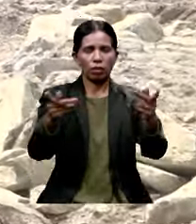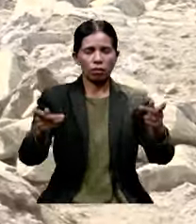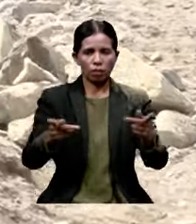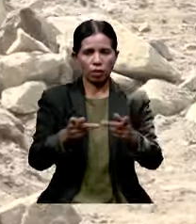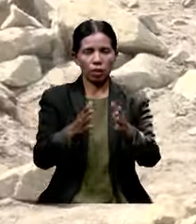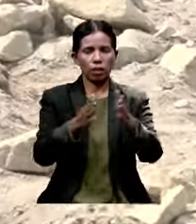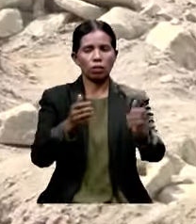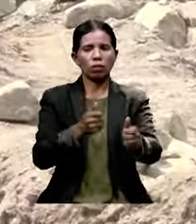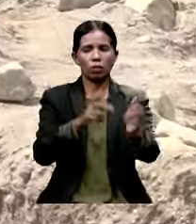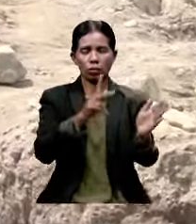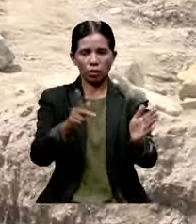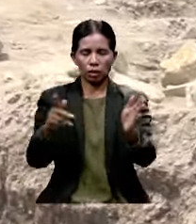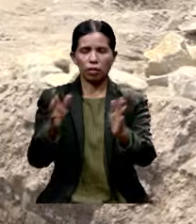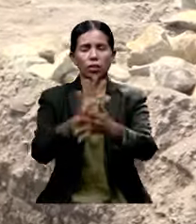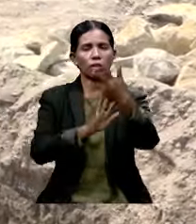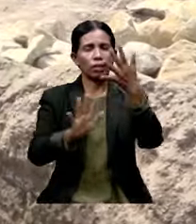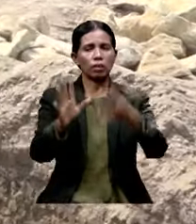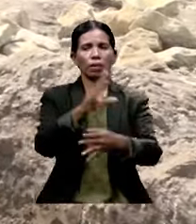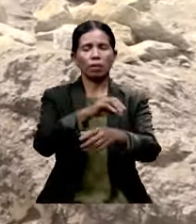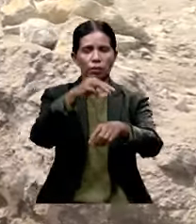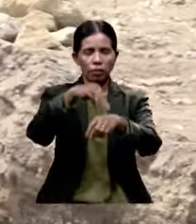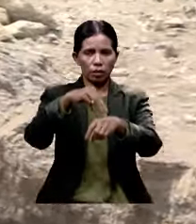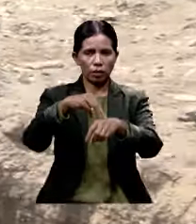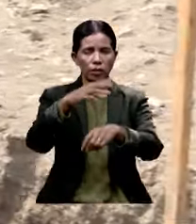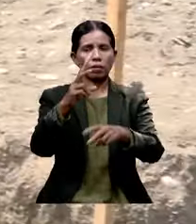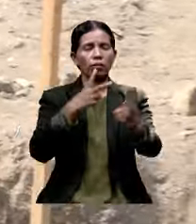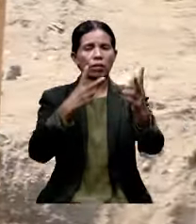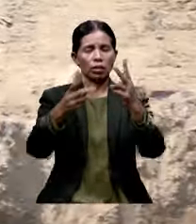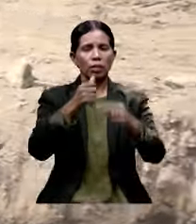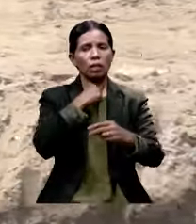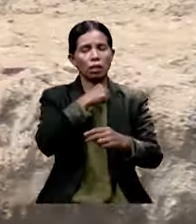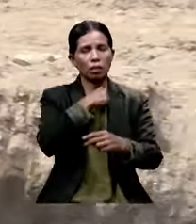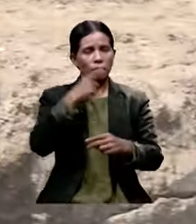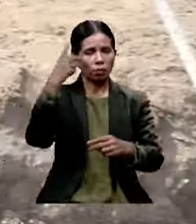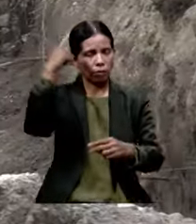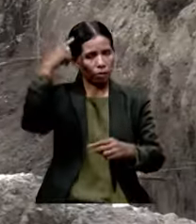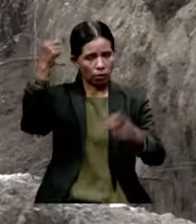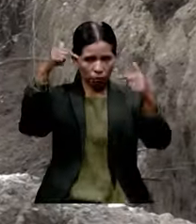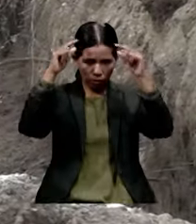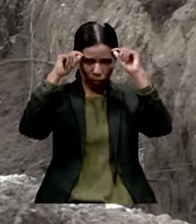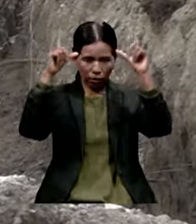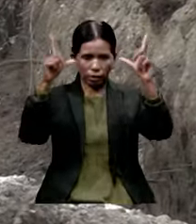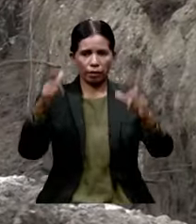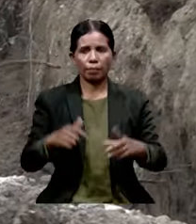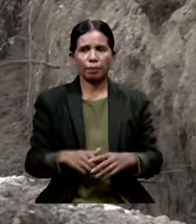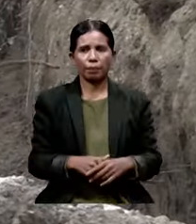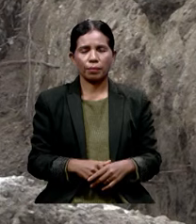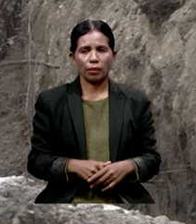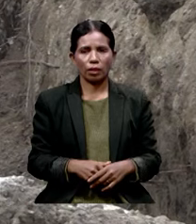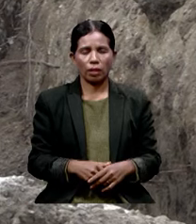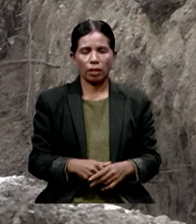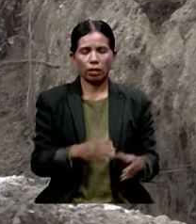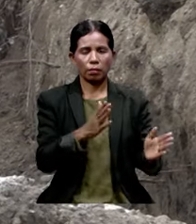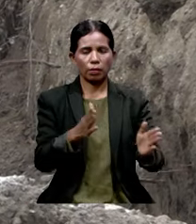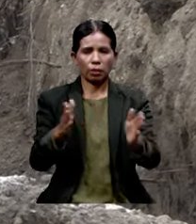neve tuir plano a tu halo celebração Eucaristia durante visita Papa Francisco em Timor-Leste. Untuk persiapan pembuatan